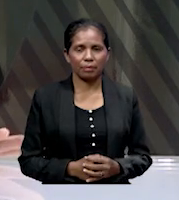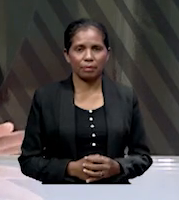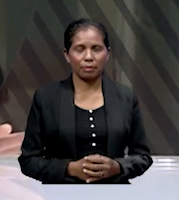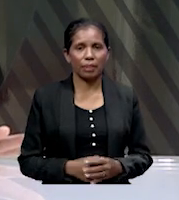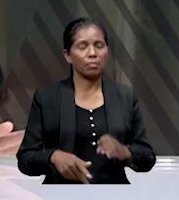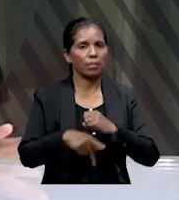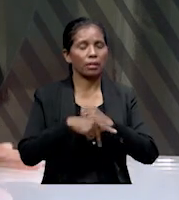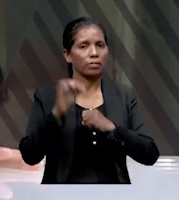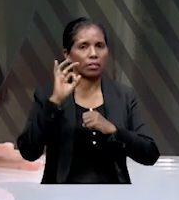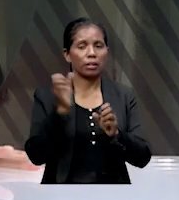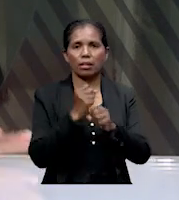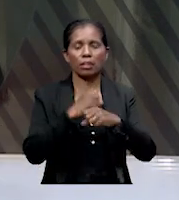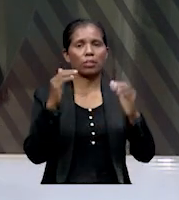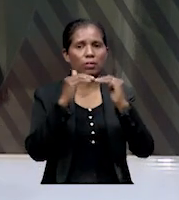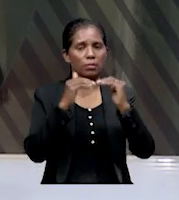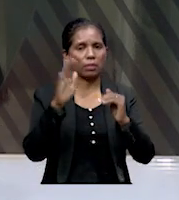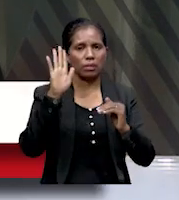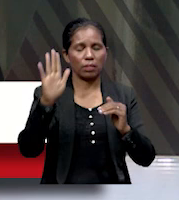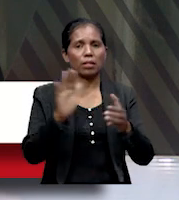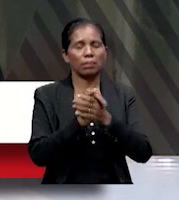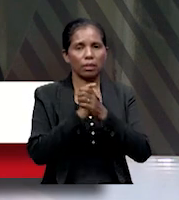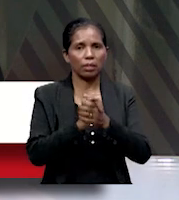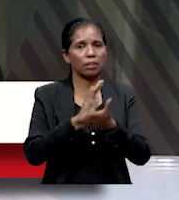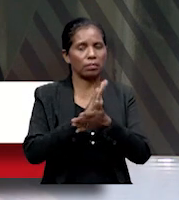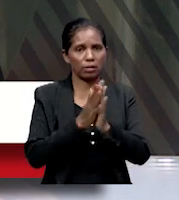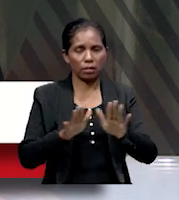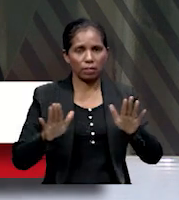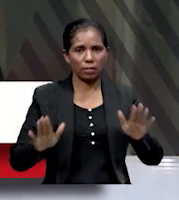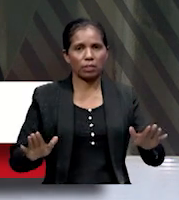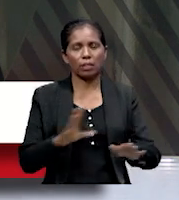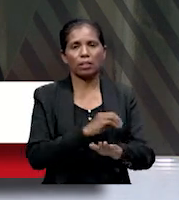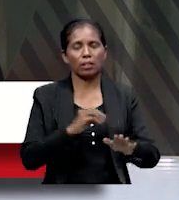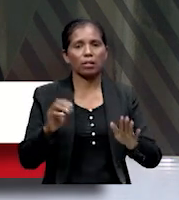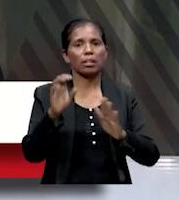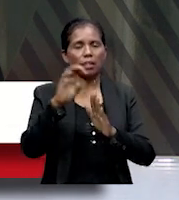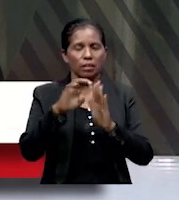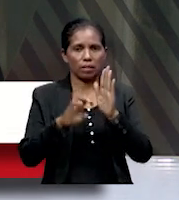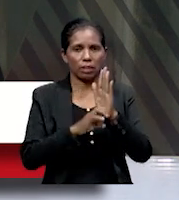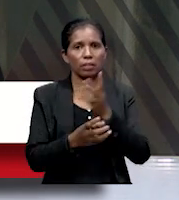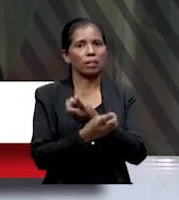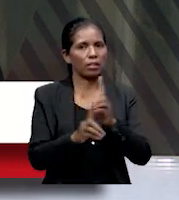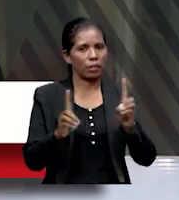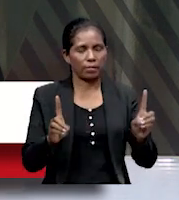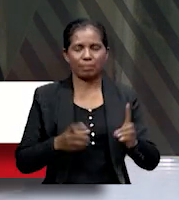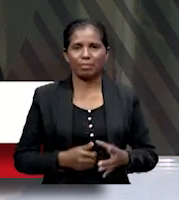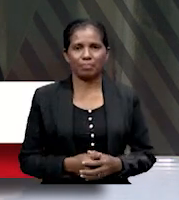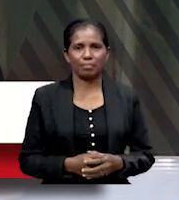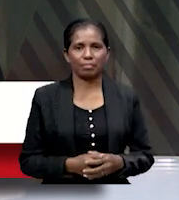Cotelin realiza congresso badalima tu hamete unidade nacional no consolida estado direito democrático.